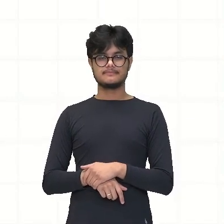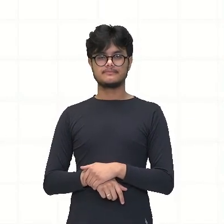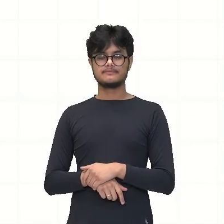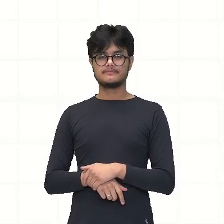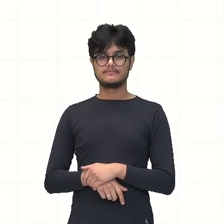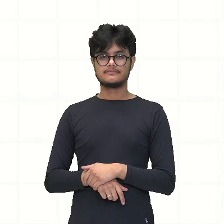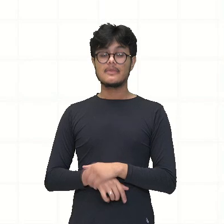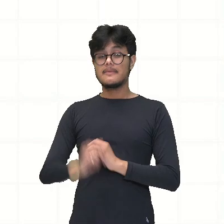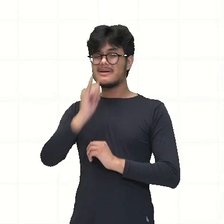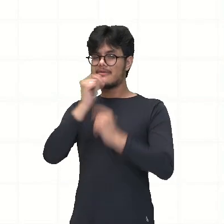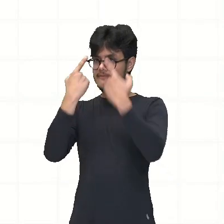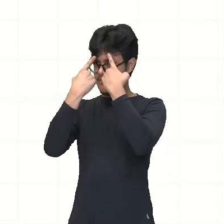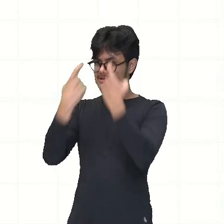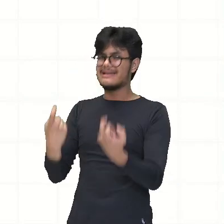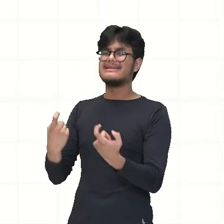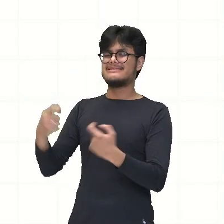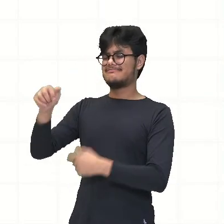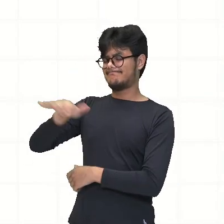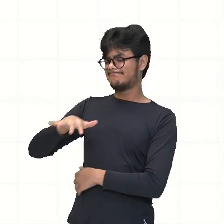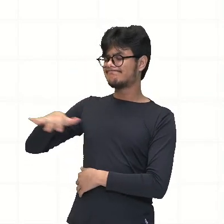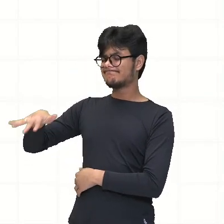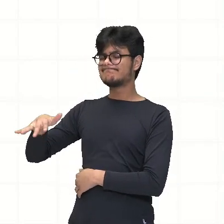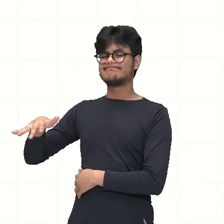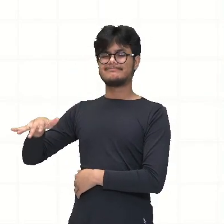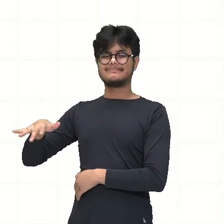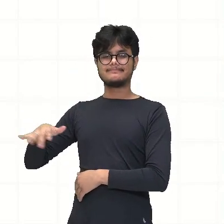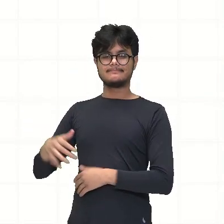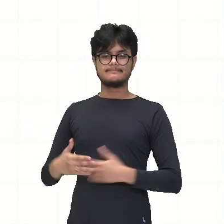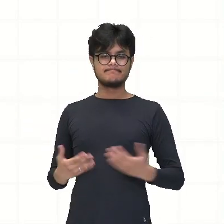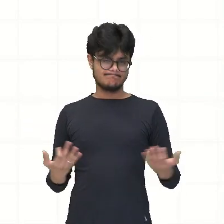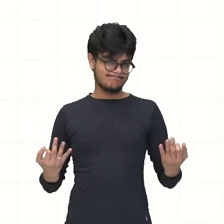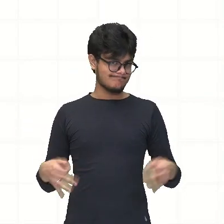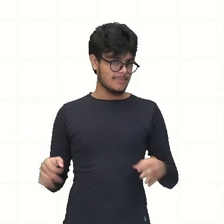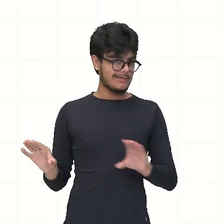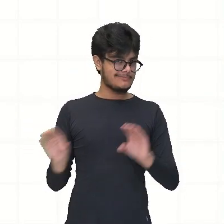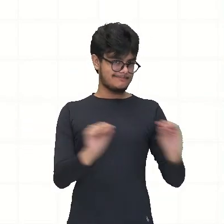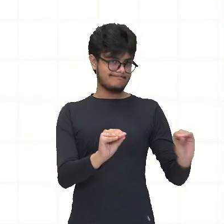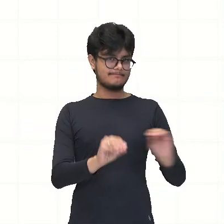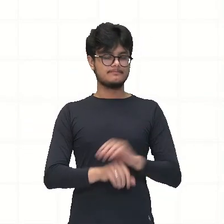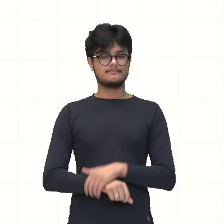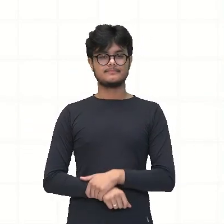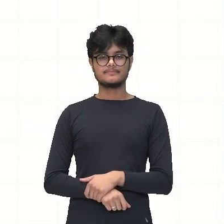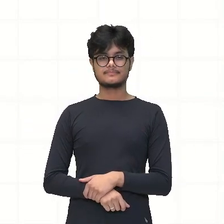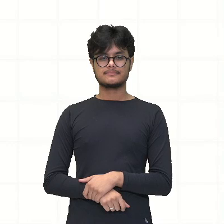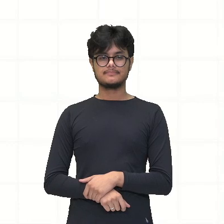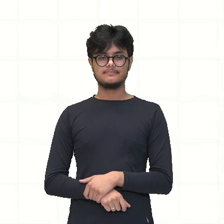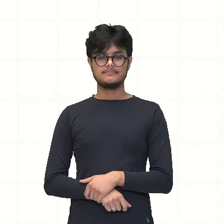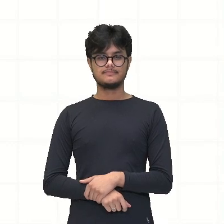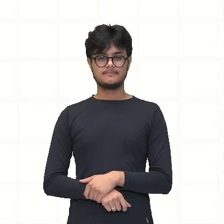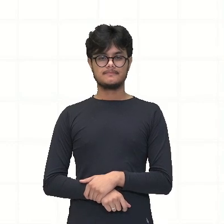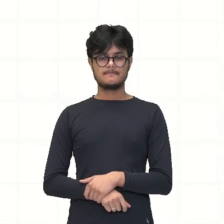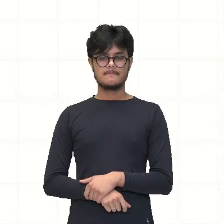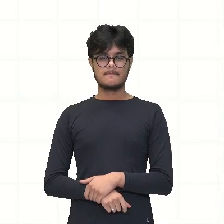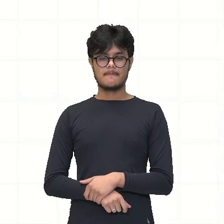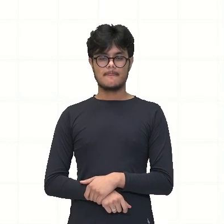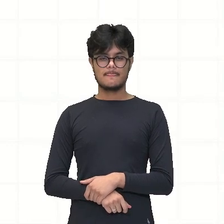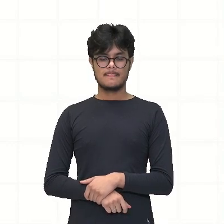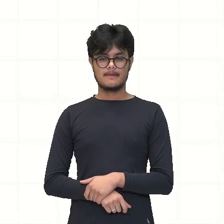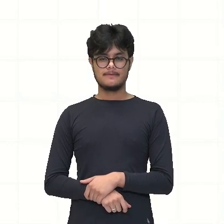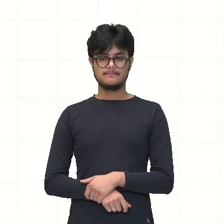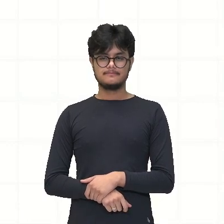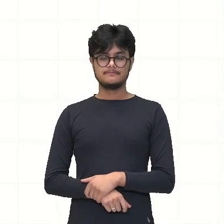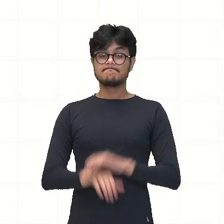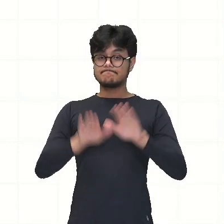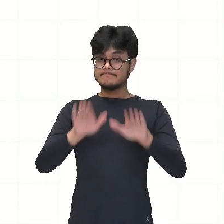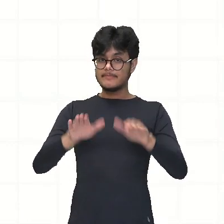eu coloquei para vocês, né? Seria também considerado um fator repulsivo. E aí a gente observa o processo